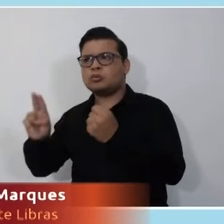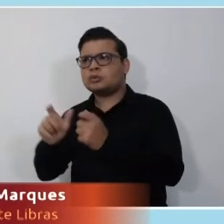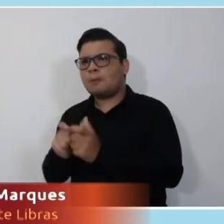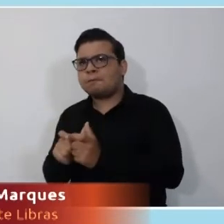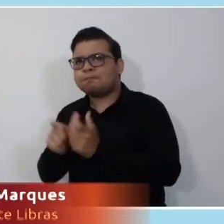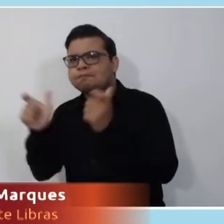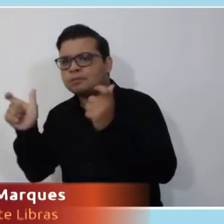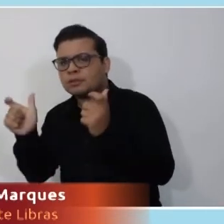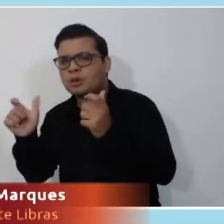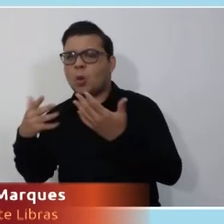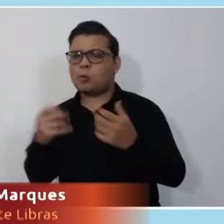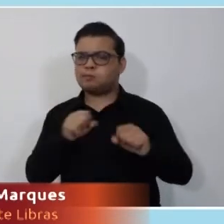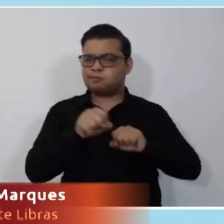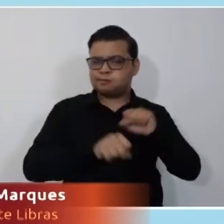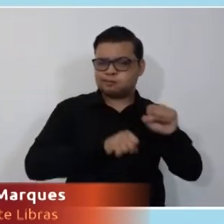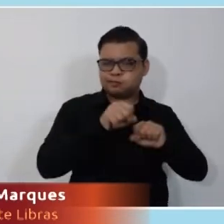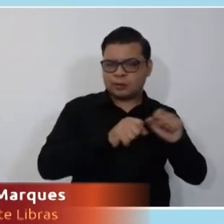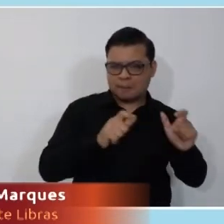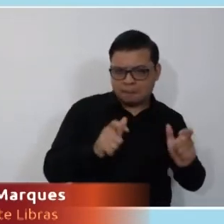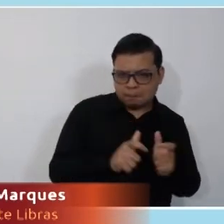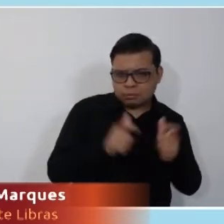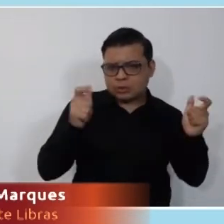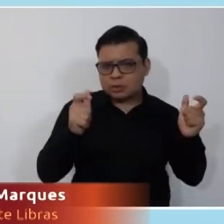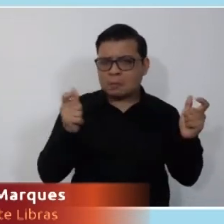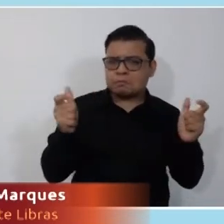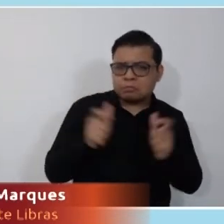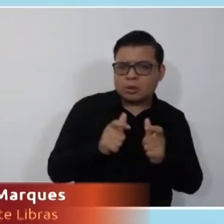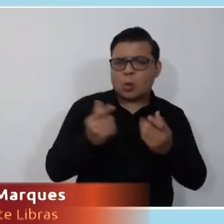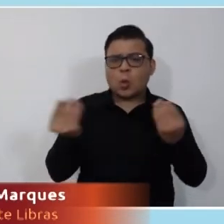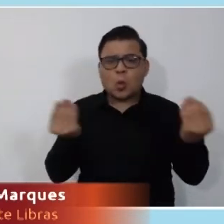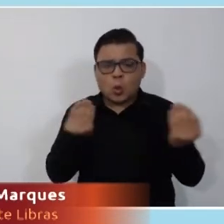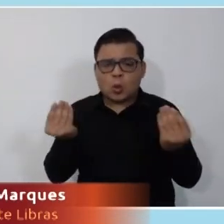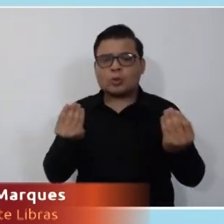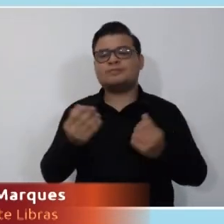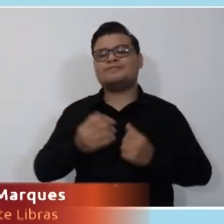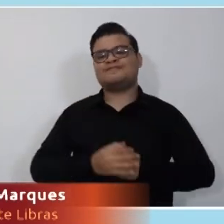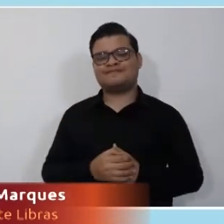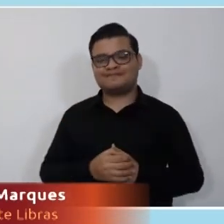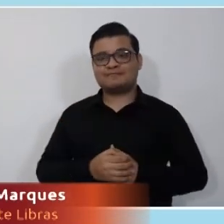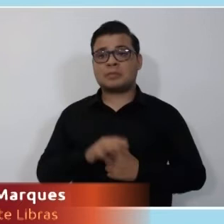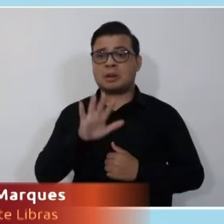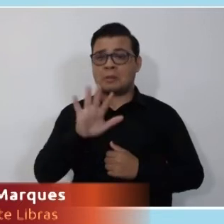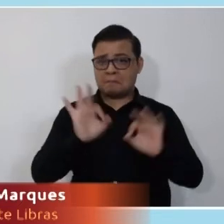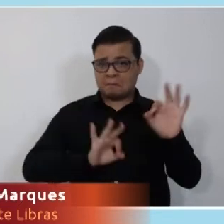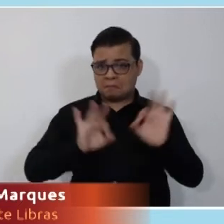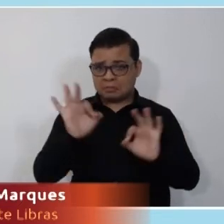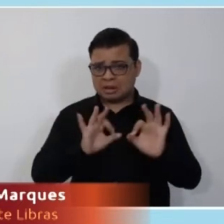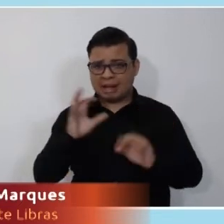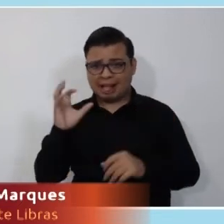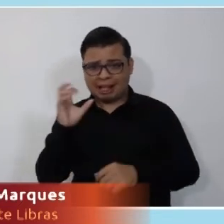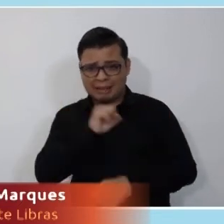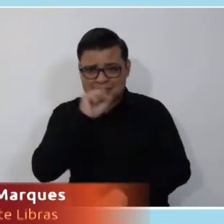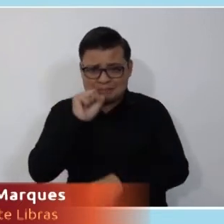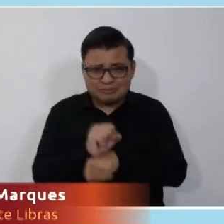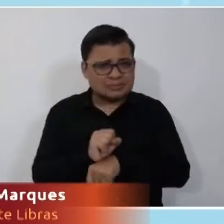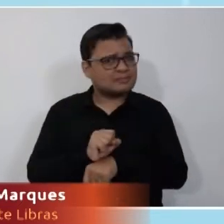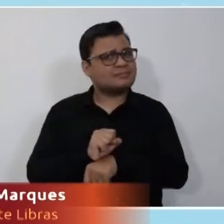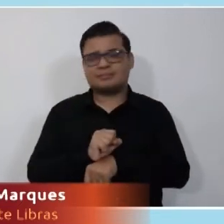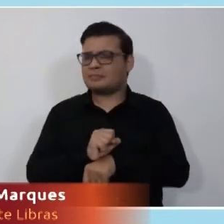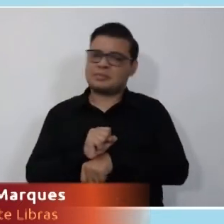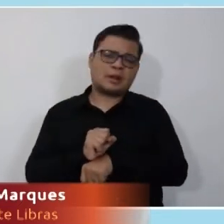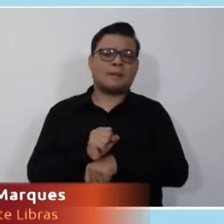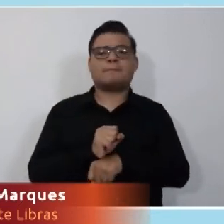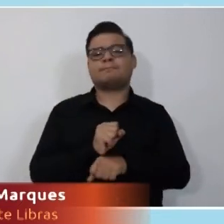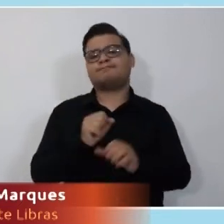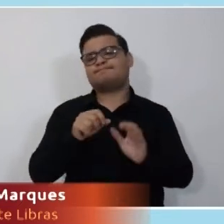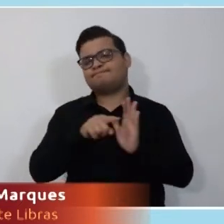é necessário nos ir bem para poder ir ajustando o planejamento. E o planejamento é contínuo, não tem como você vai poder, nós vamos